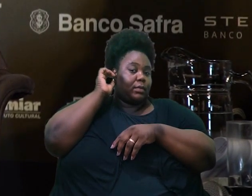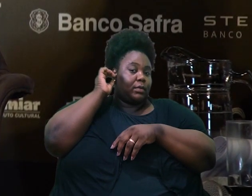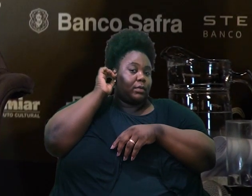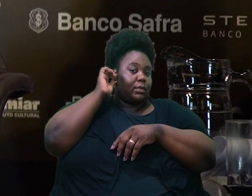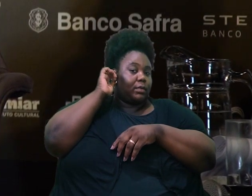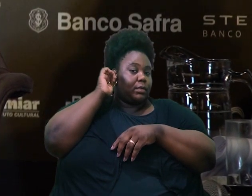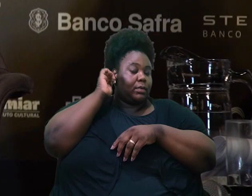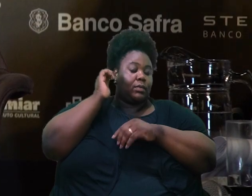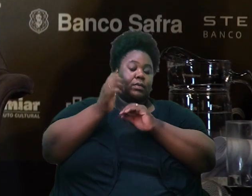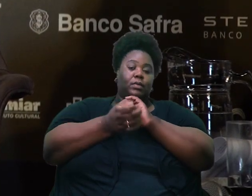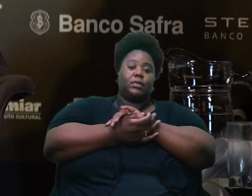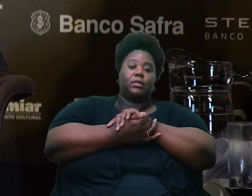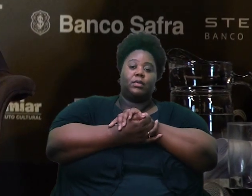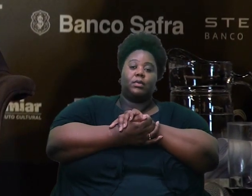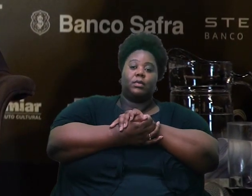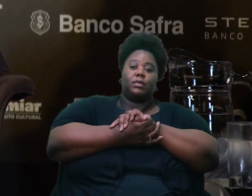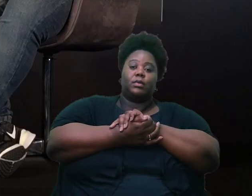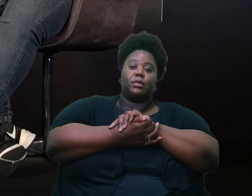na sua